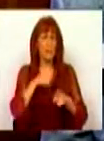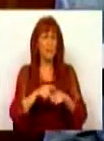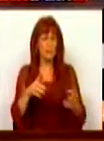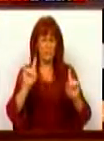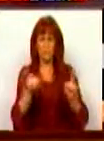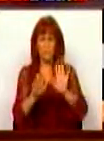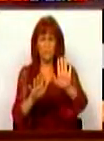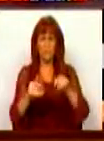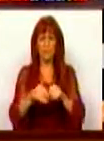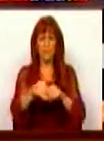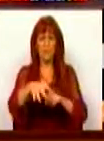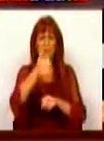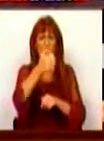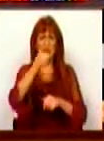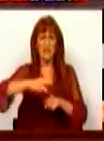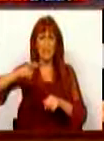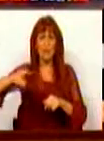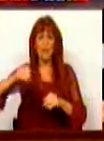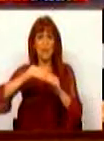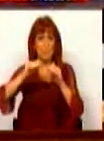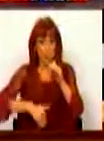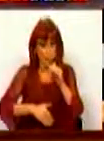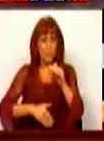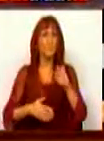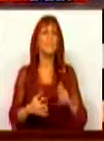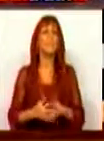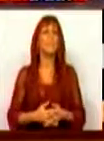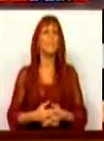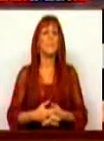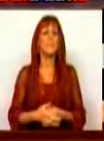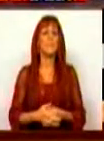brevemente. Menos de 500 milhões de euros.